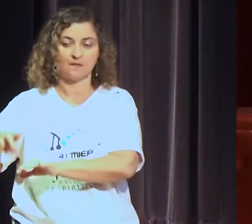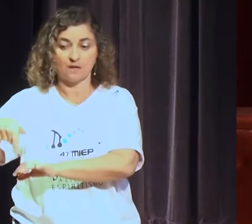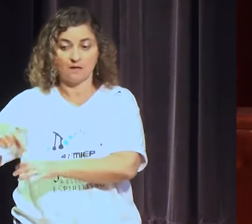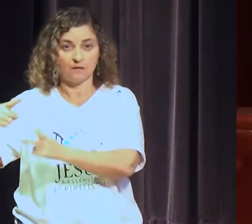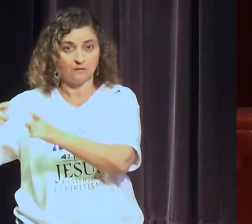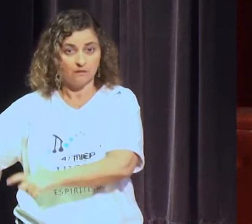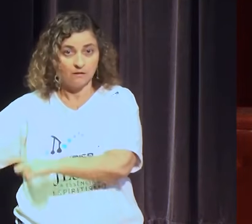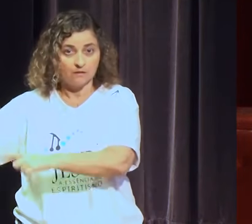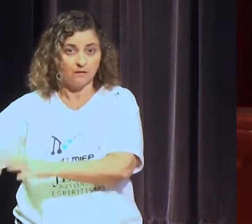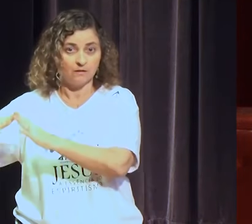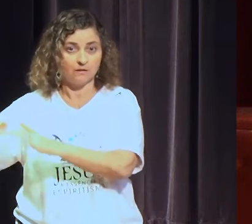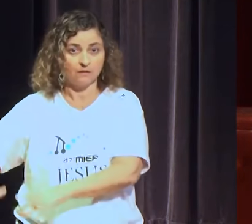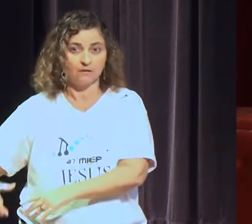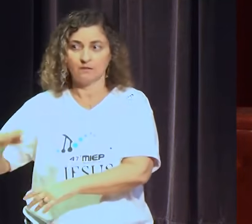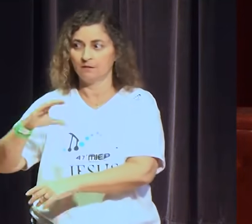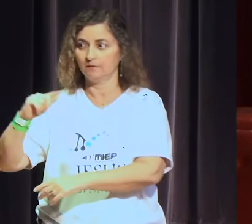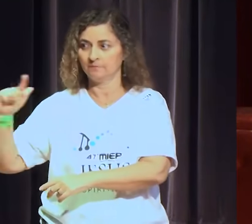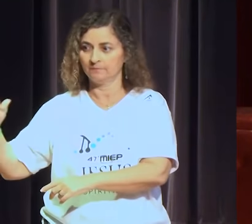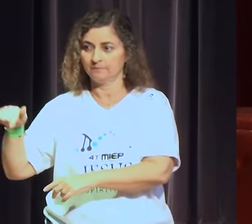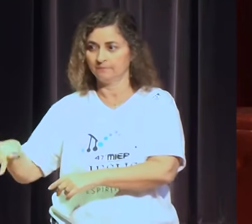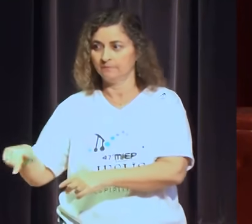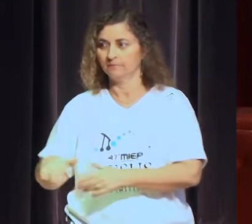e a do morador de Campina Grande.